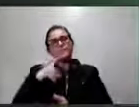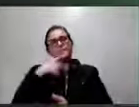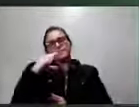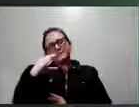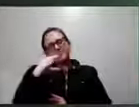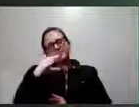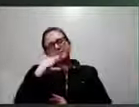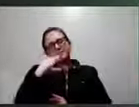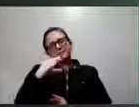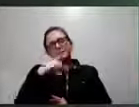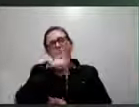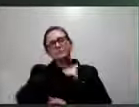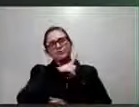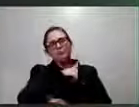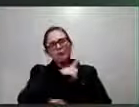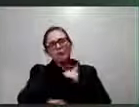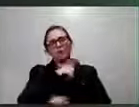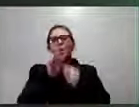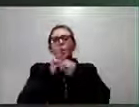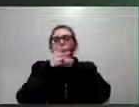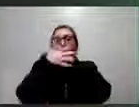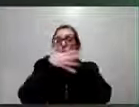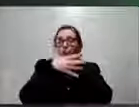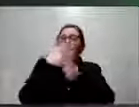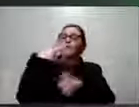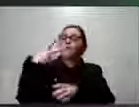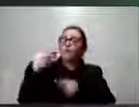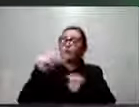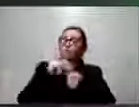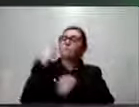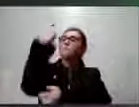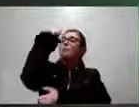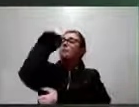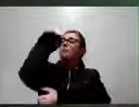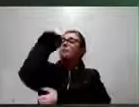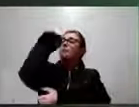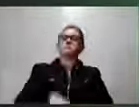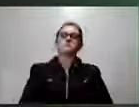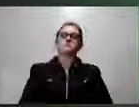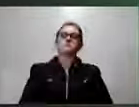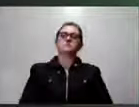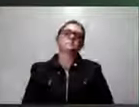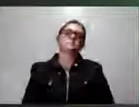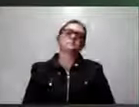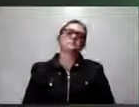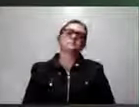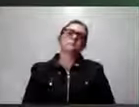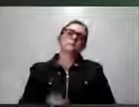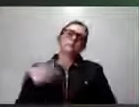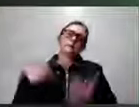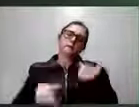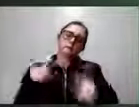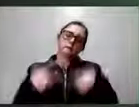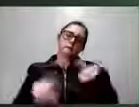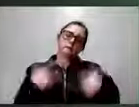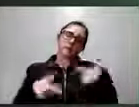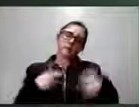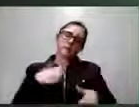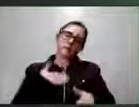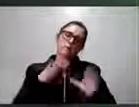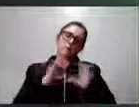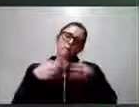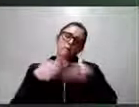que tiveram COVID e que foram intubados? Nós fizemos um trabalho com a minha equipe de